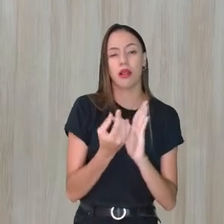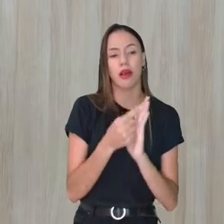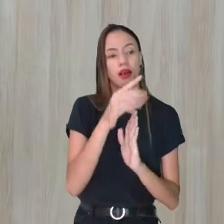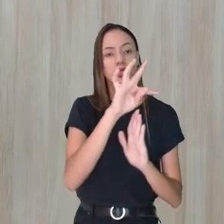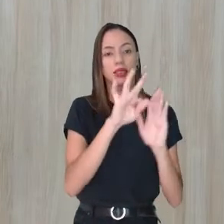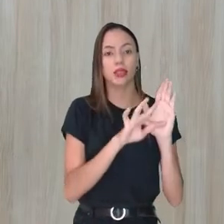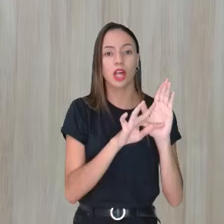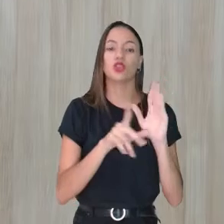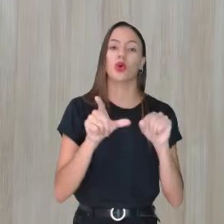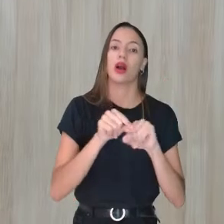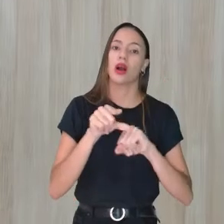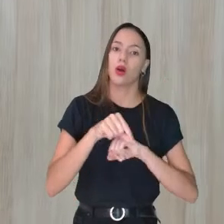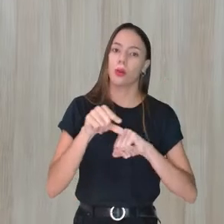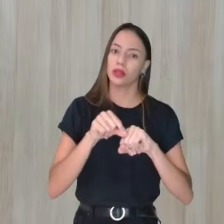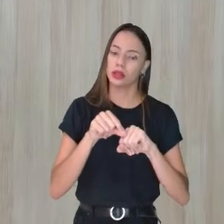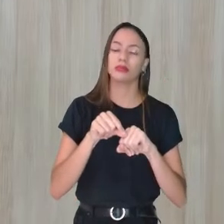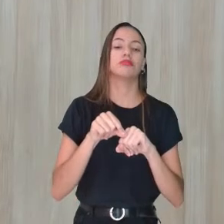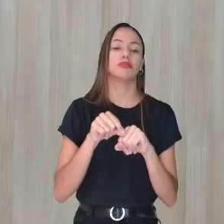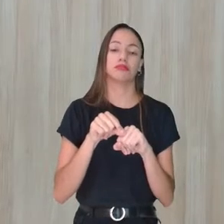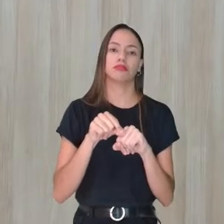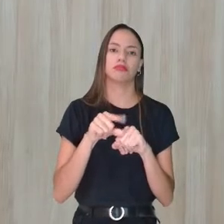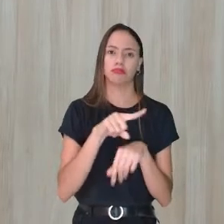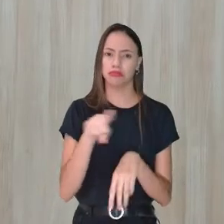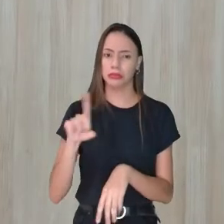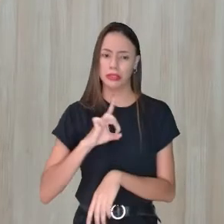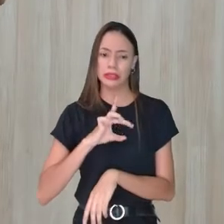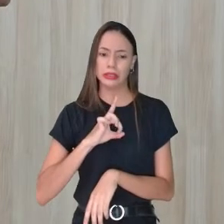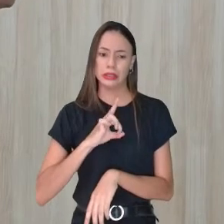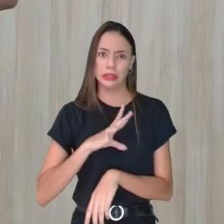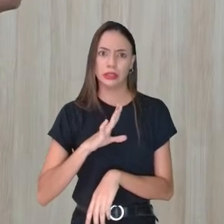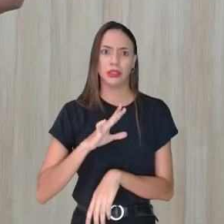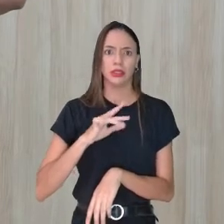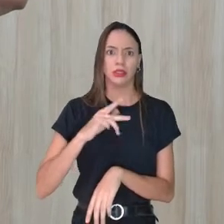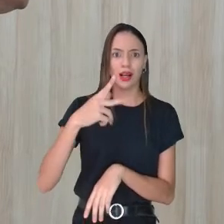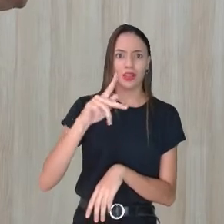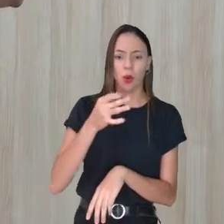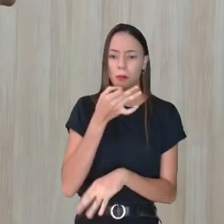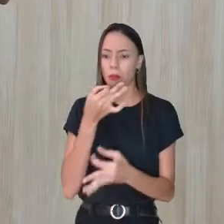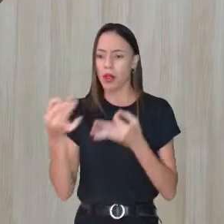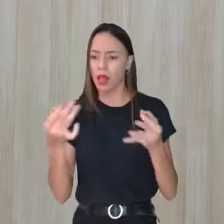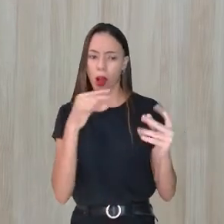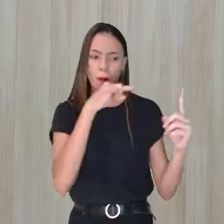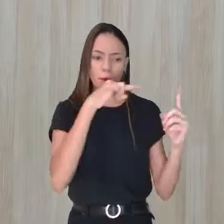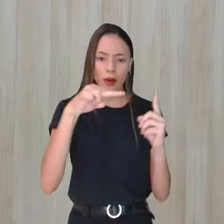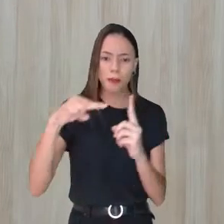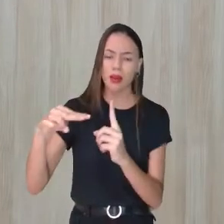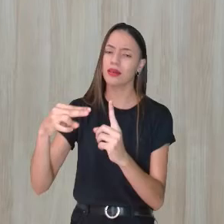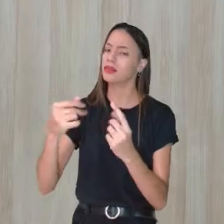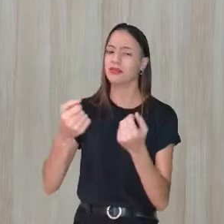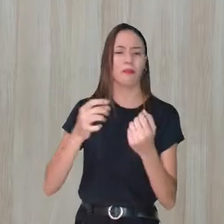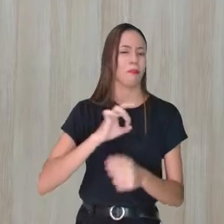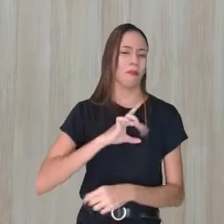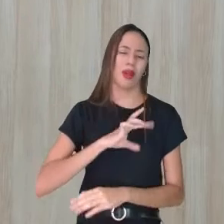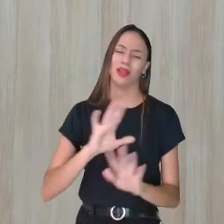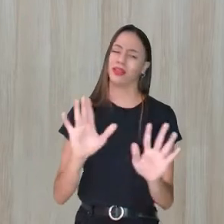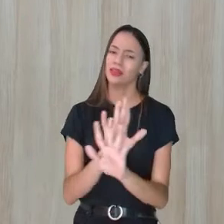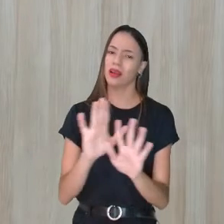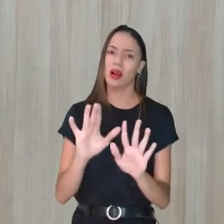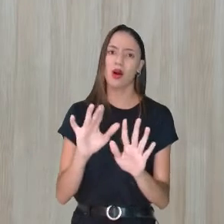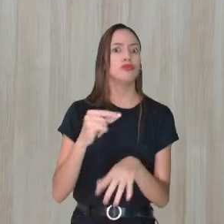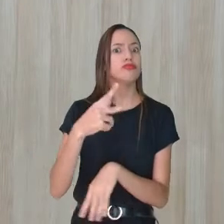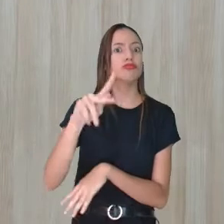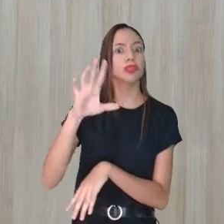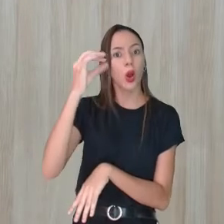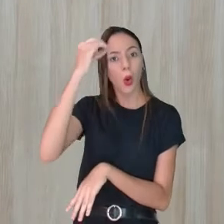argumentativo aí, não é? E não tenha medo de colocar o seu ponto de vista. Coloque com o conhecimento que você sabe.